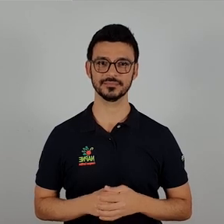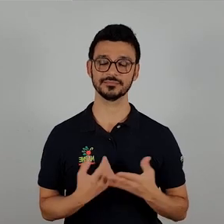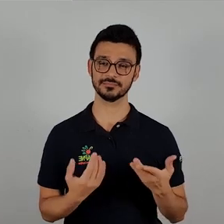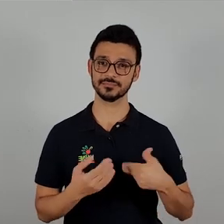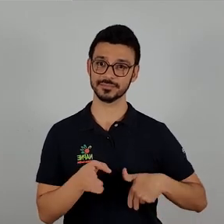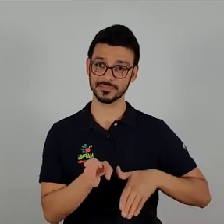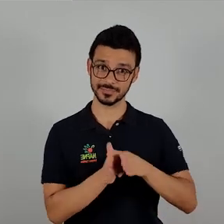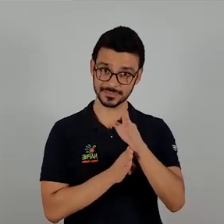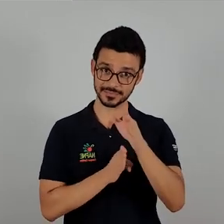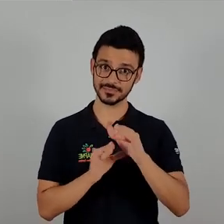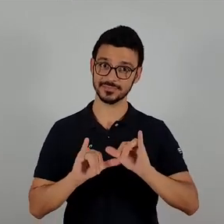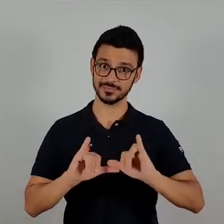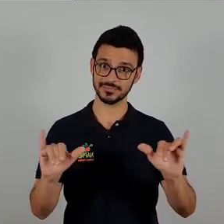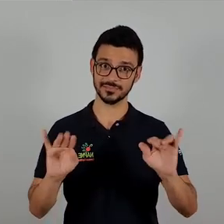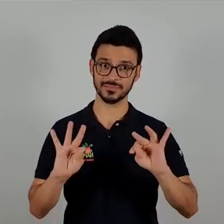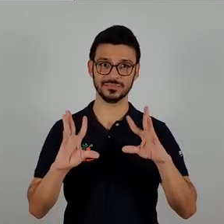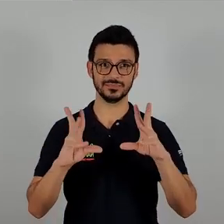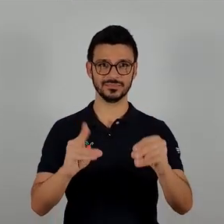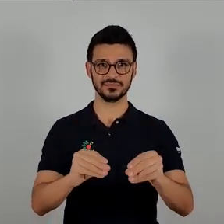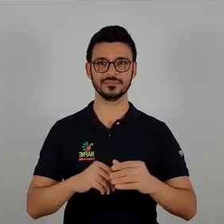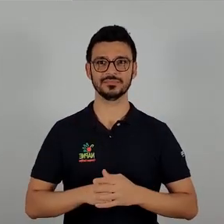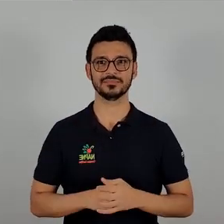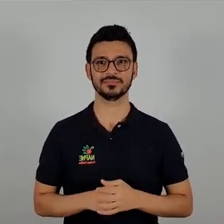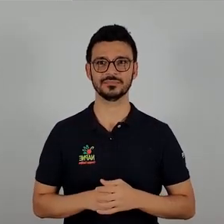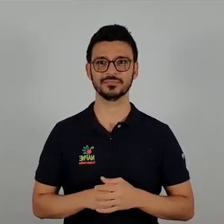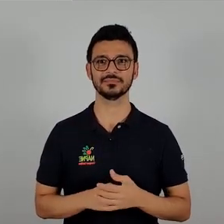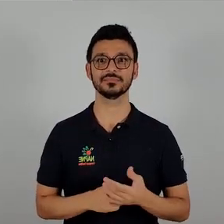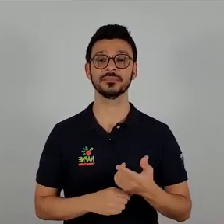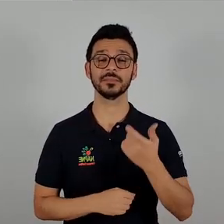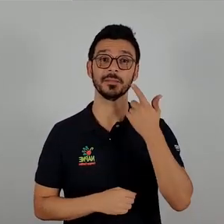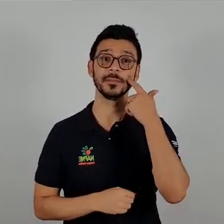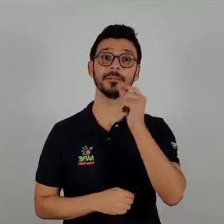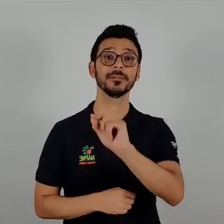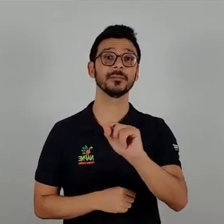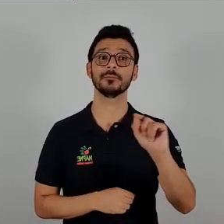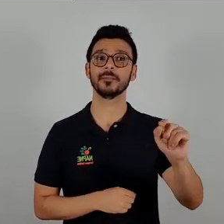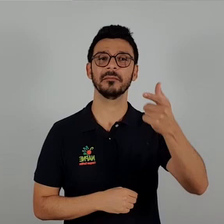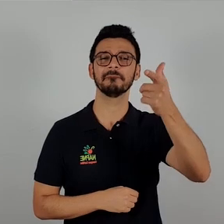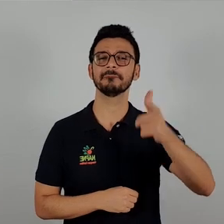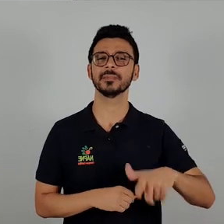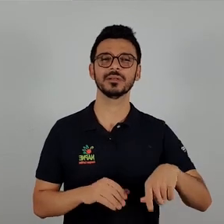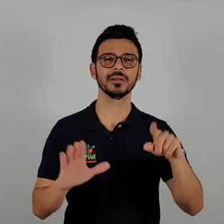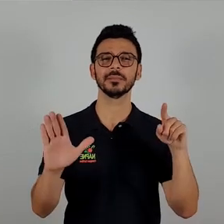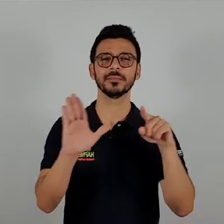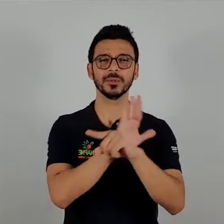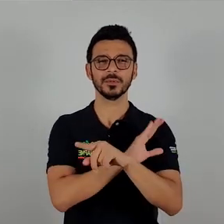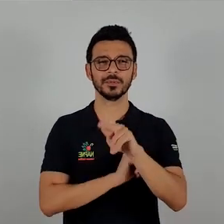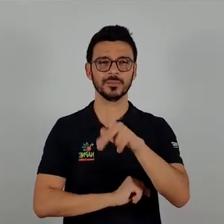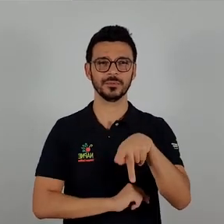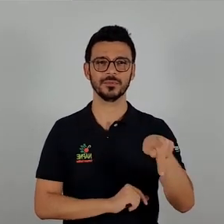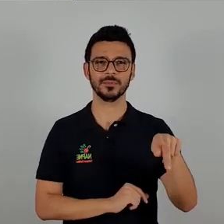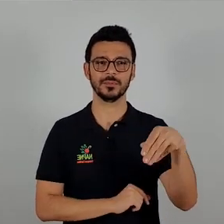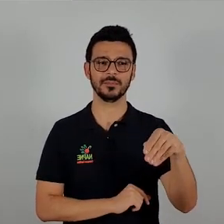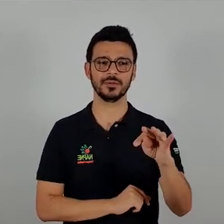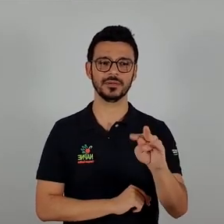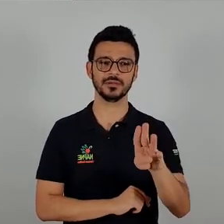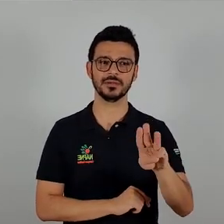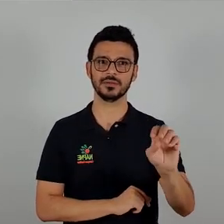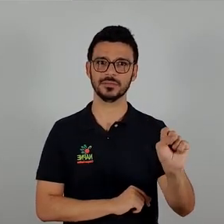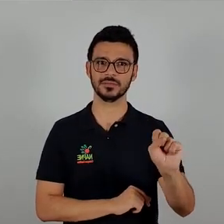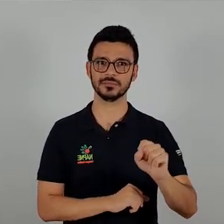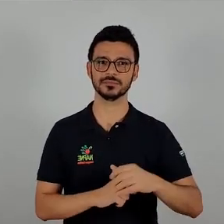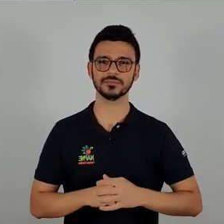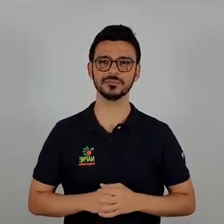O Guilherme também, né? É uma pena que eu não tenho como falar em termos mais profundos aqui, né? Porque se a